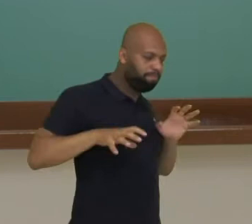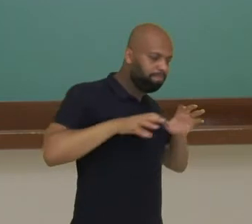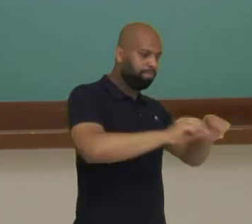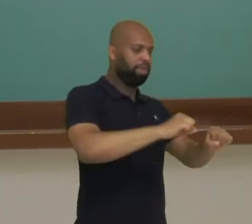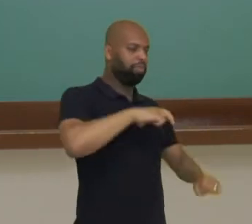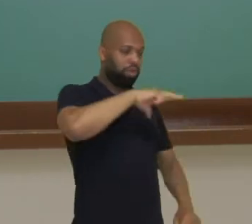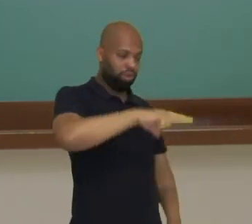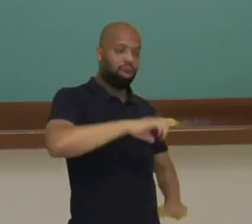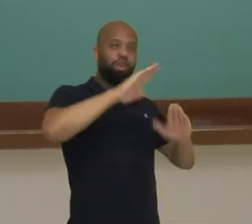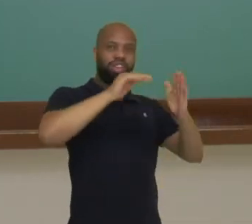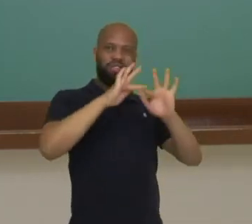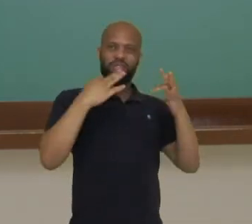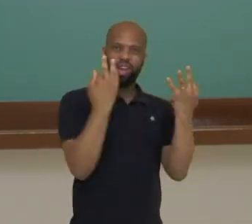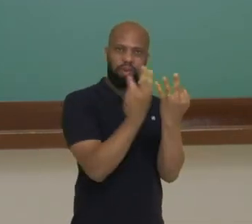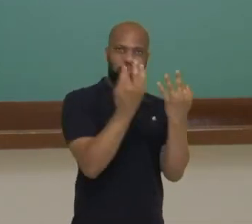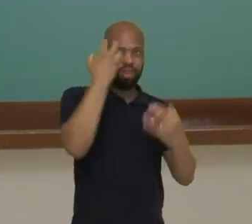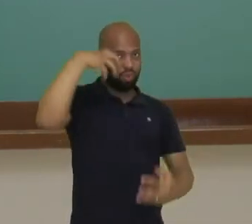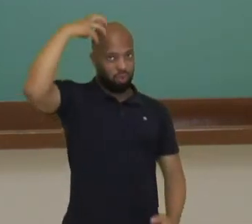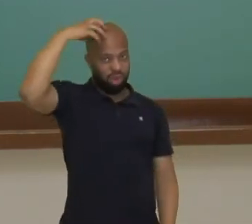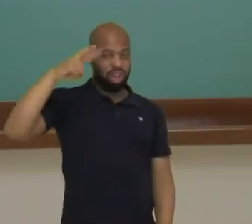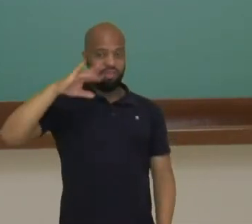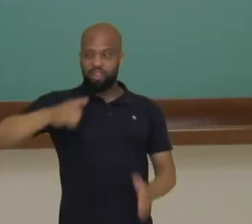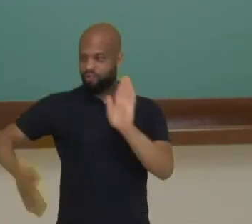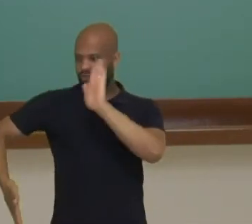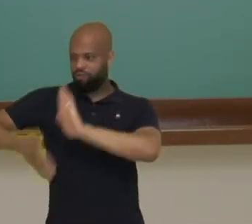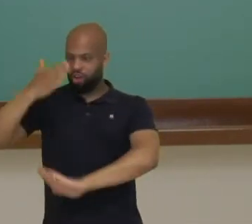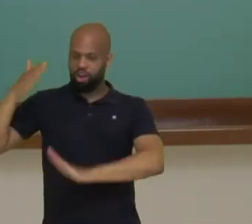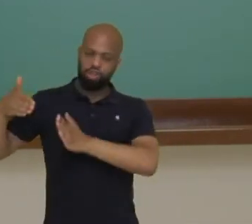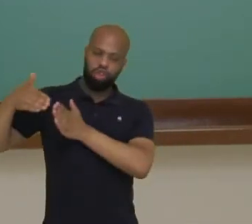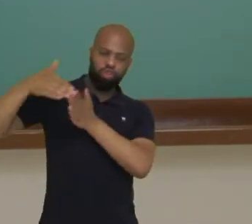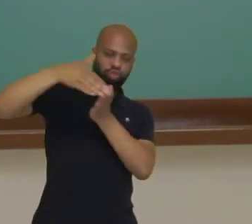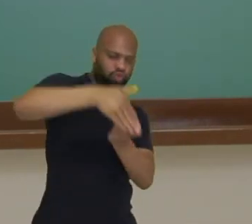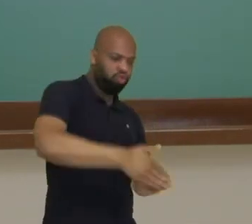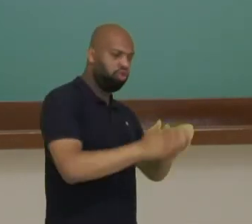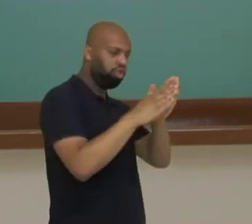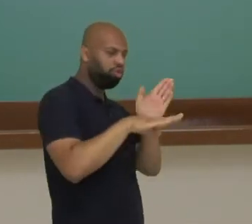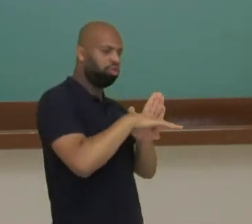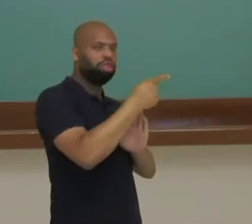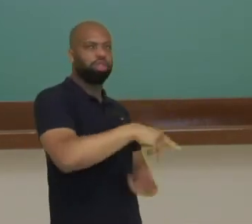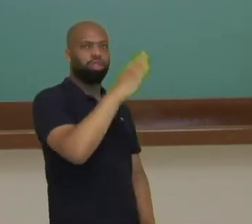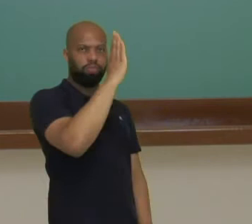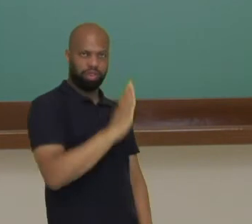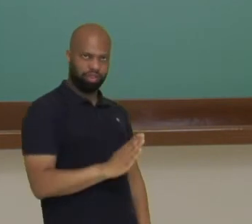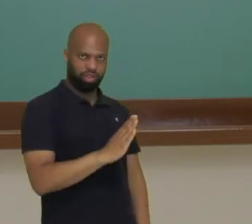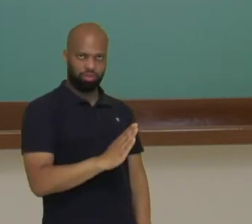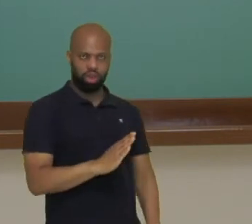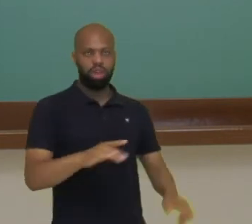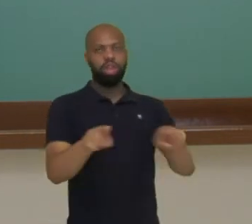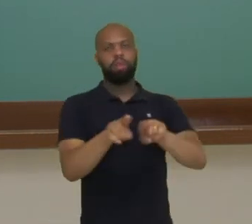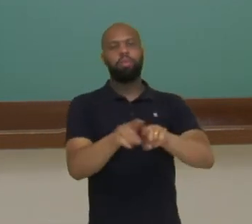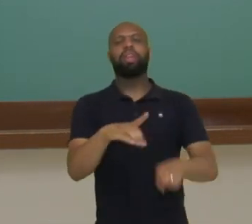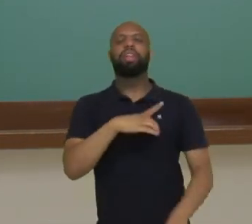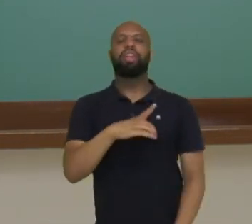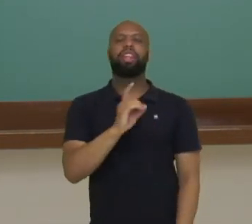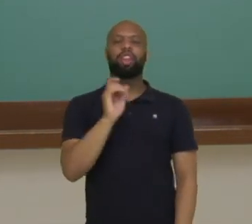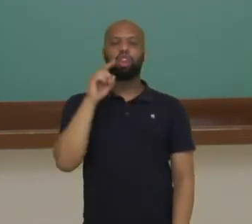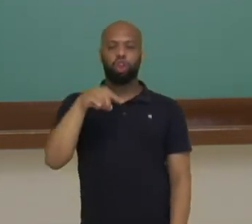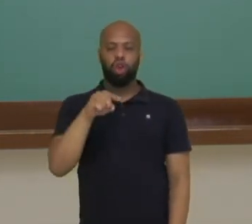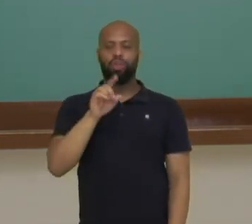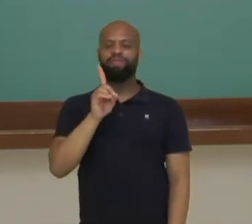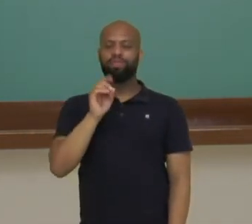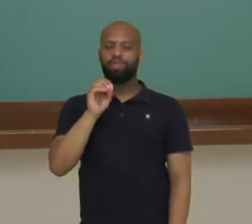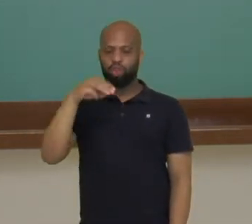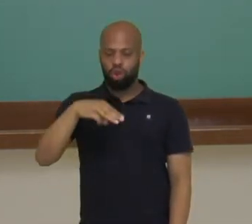Brasil, Dom João VI vem com a sua família, vem também com vários nobres e instaura uma nova